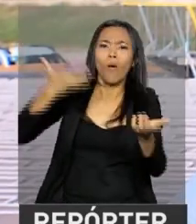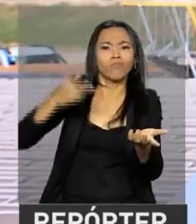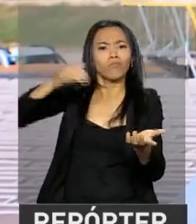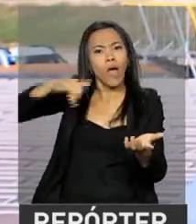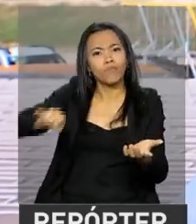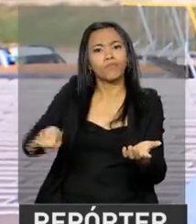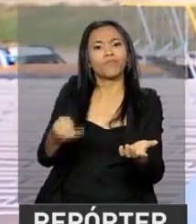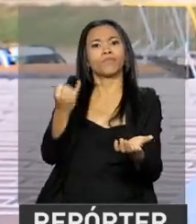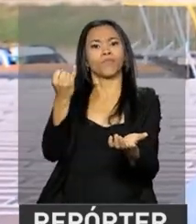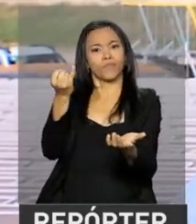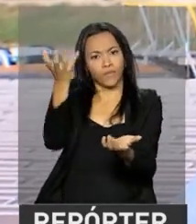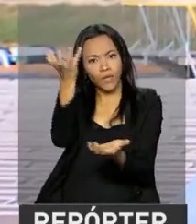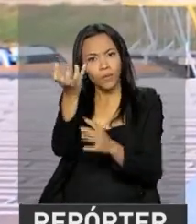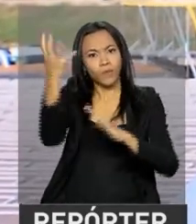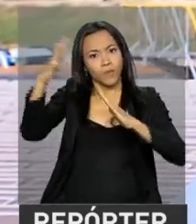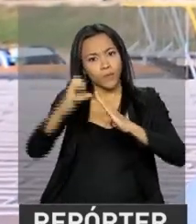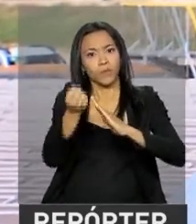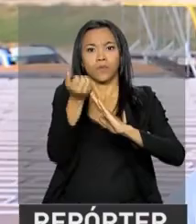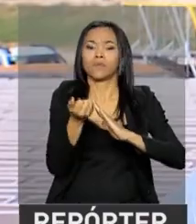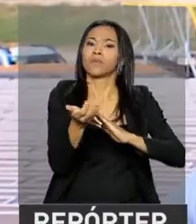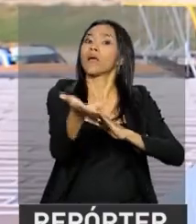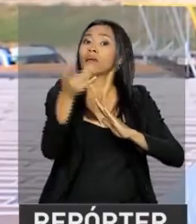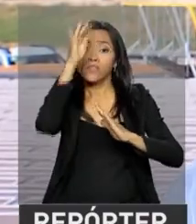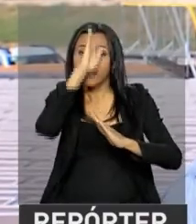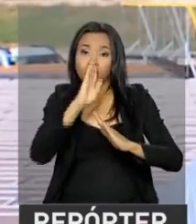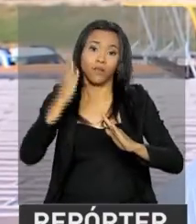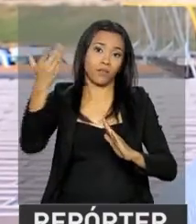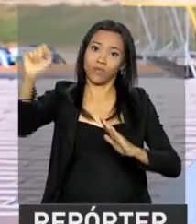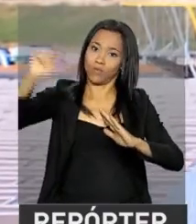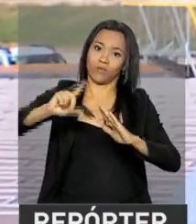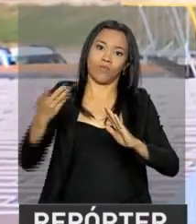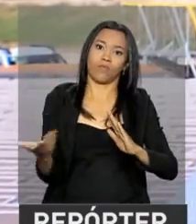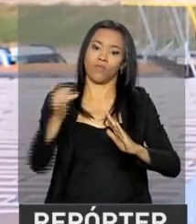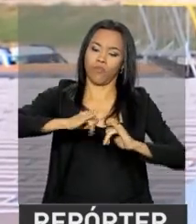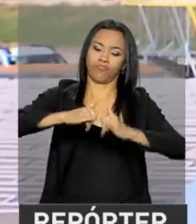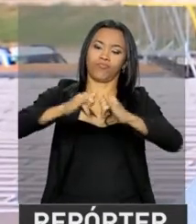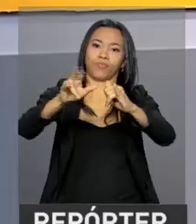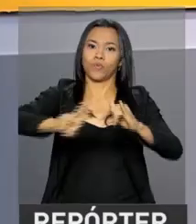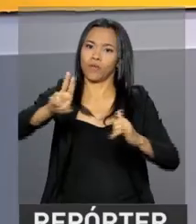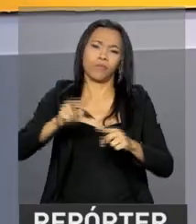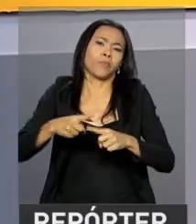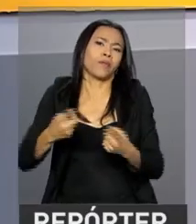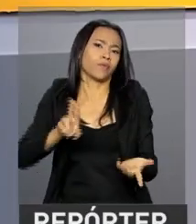tipo de energia limpa que é de graça a matéria prima eu só porque não aproveitá-la